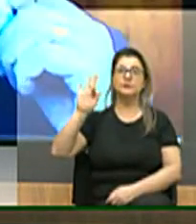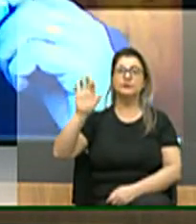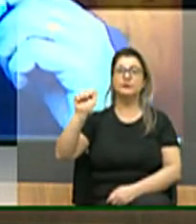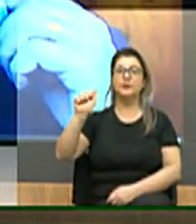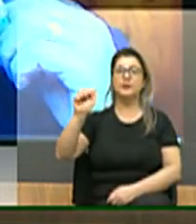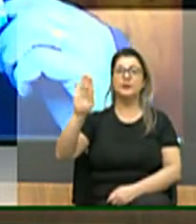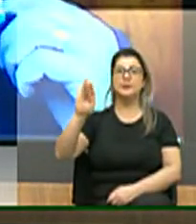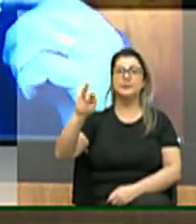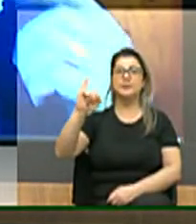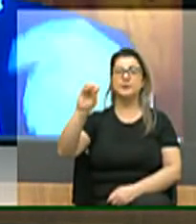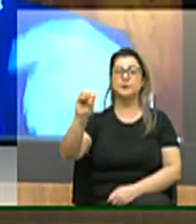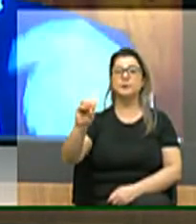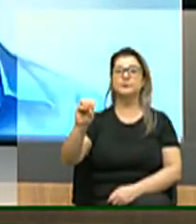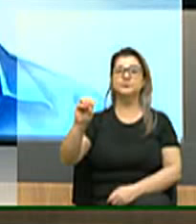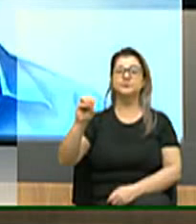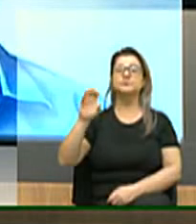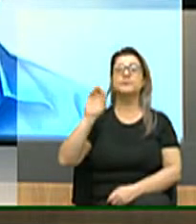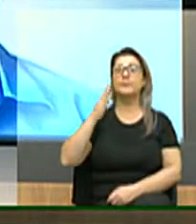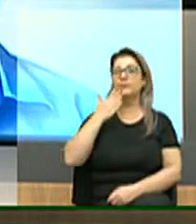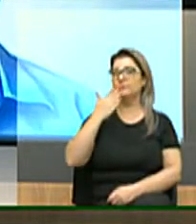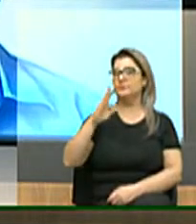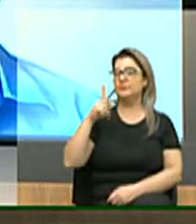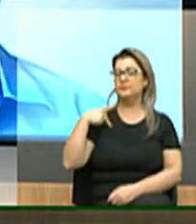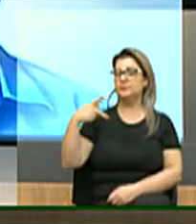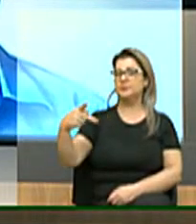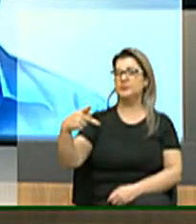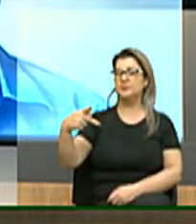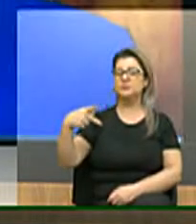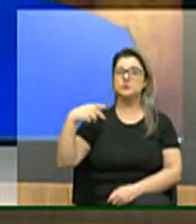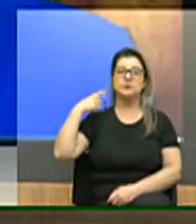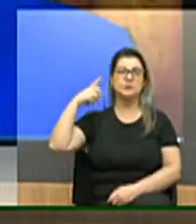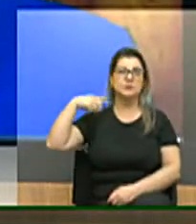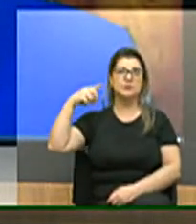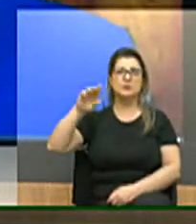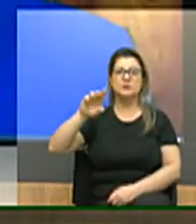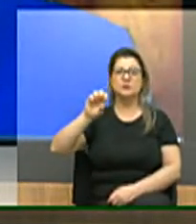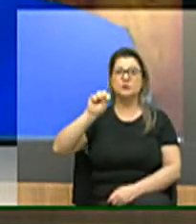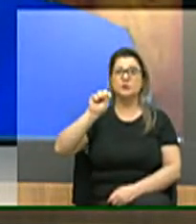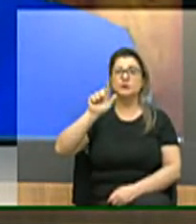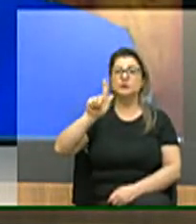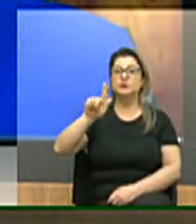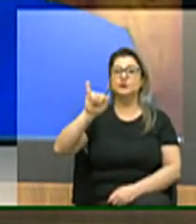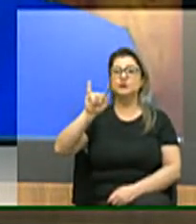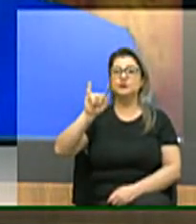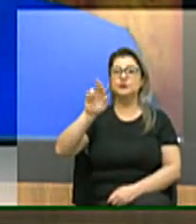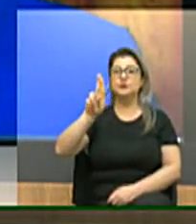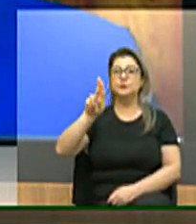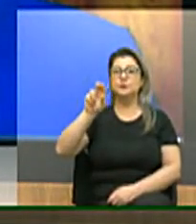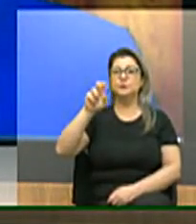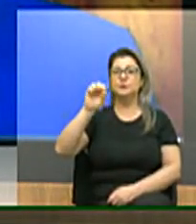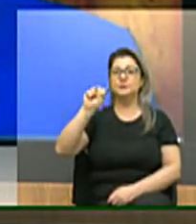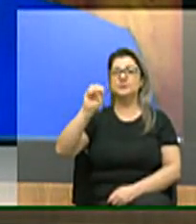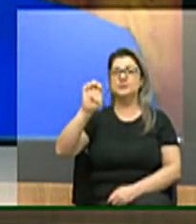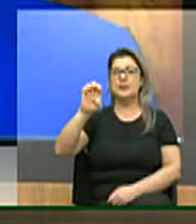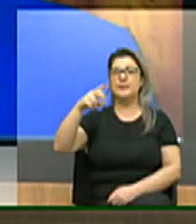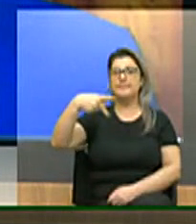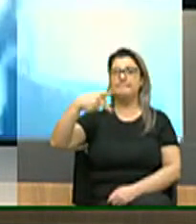Favorável, senhor presidente. Deputado Giuseppe Riesgo. Voto favorável. Deputado Ayrton Lima.